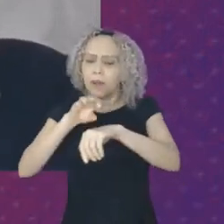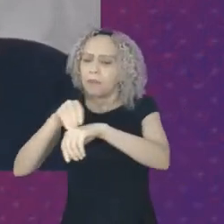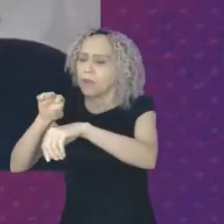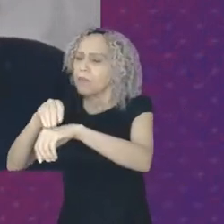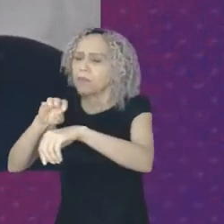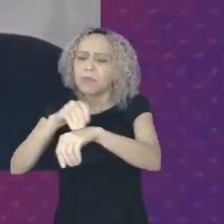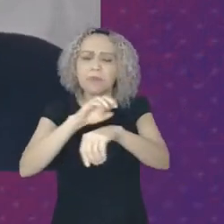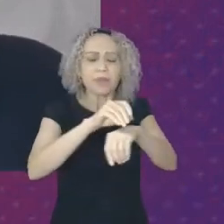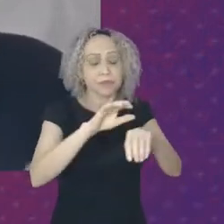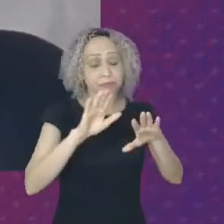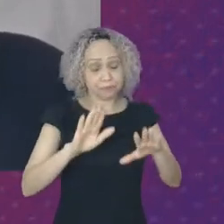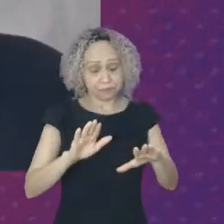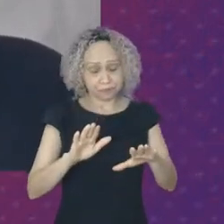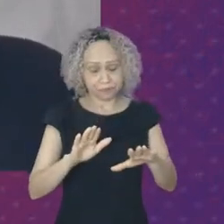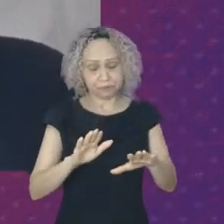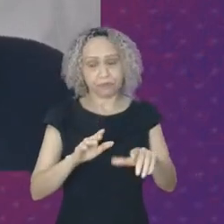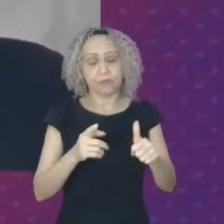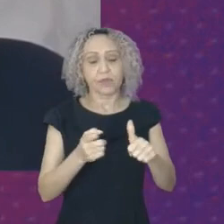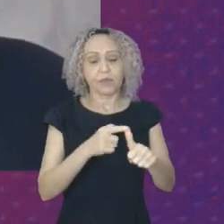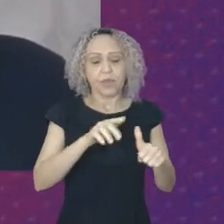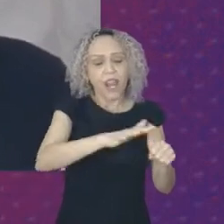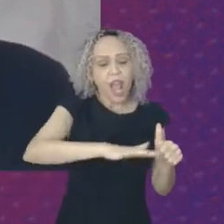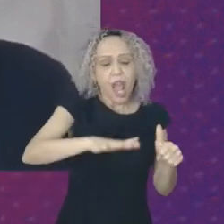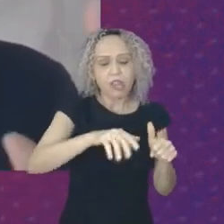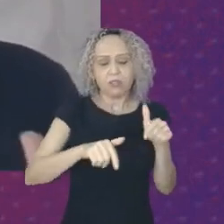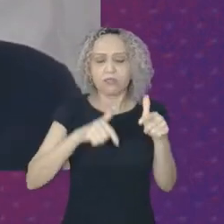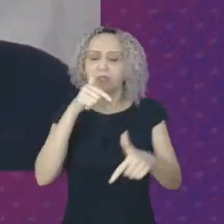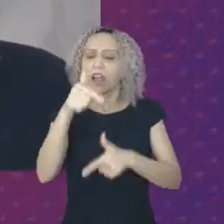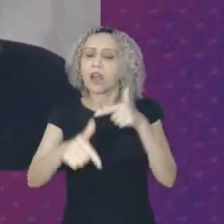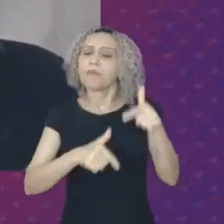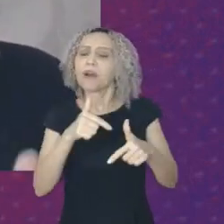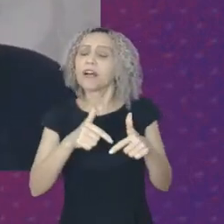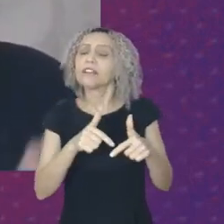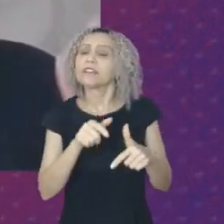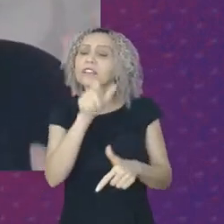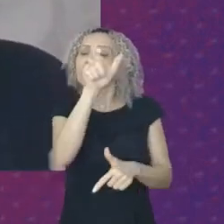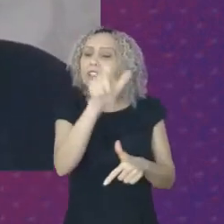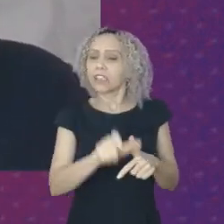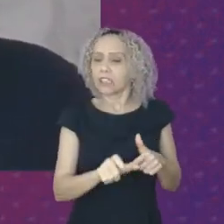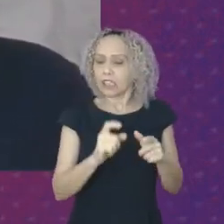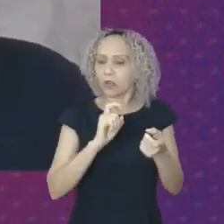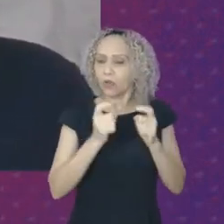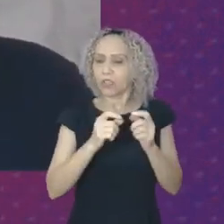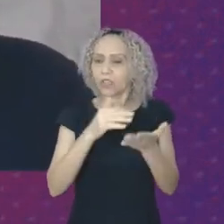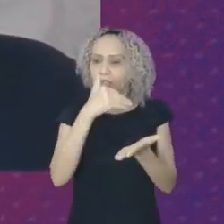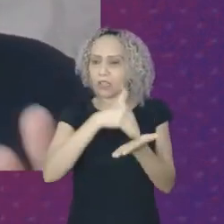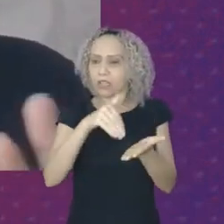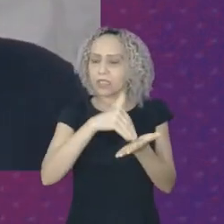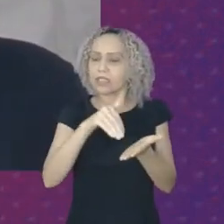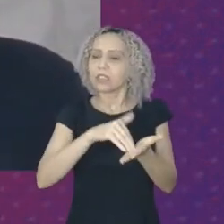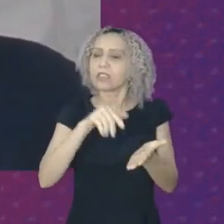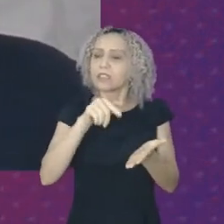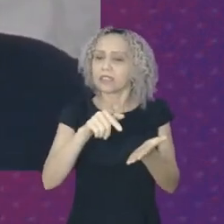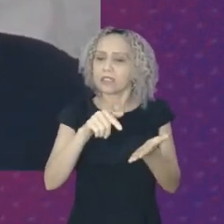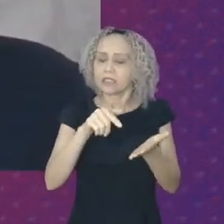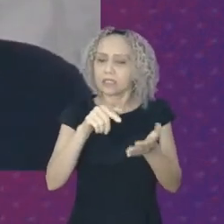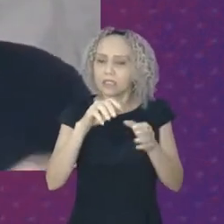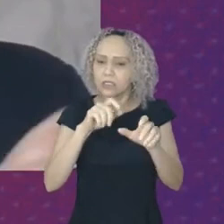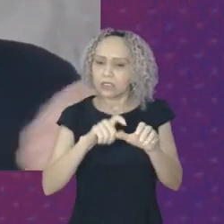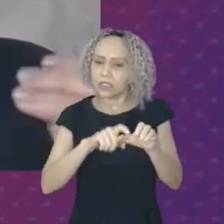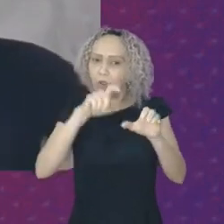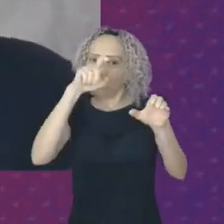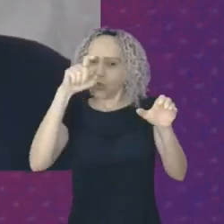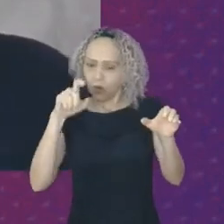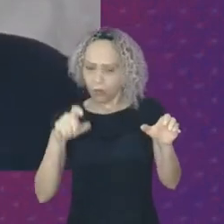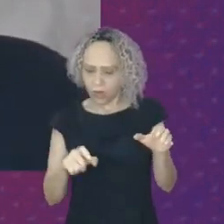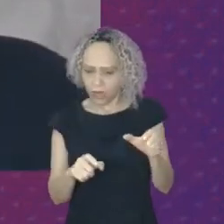do trabalho, falando um pouquinho da área do trabalho, quem coordena essa área é a Secretaria de autonomia